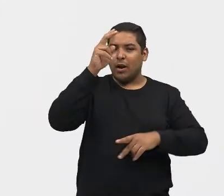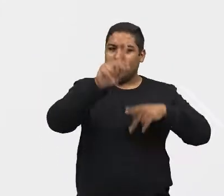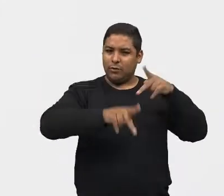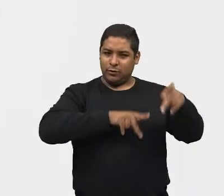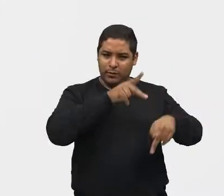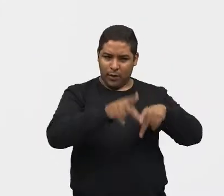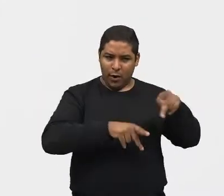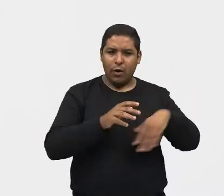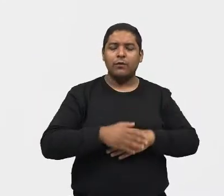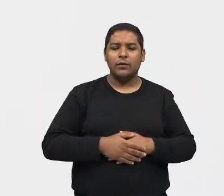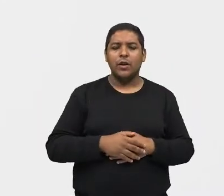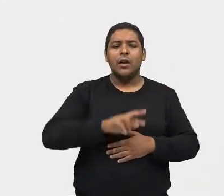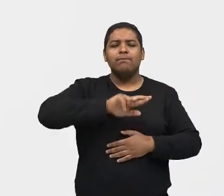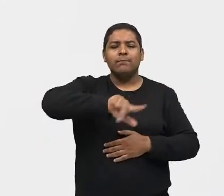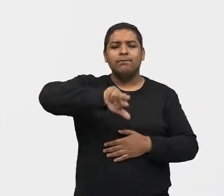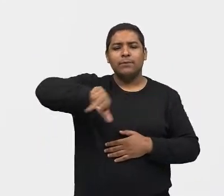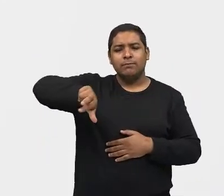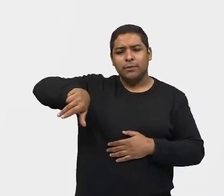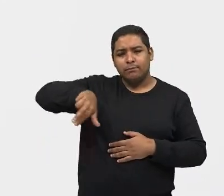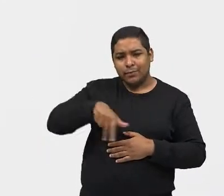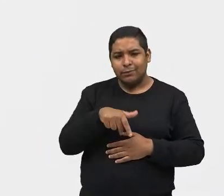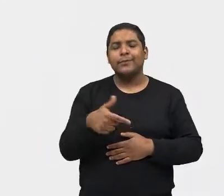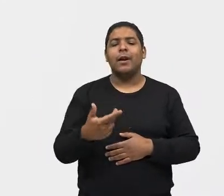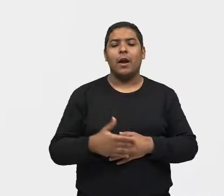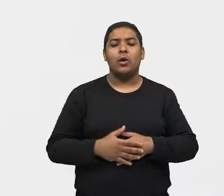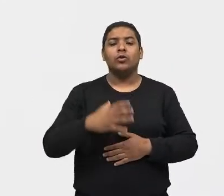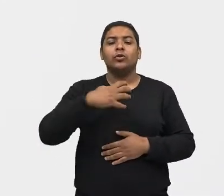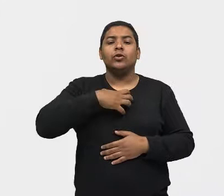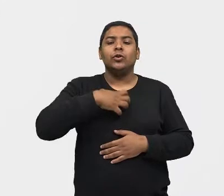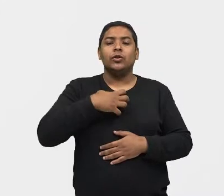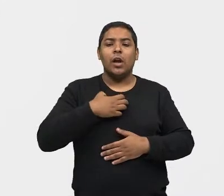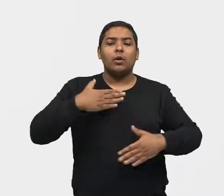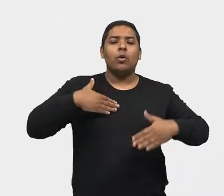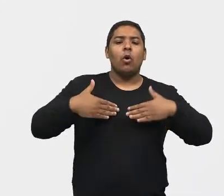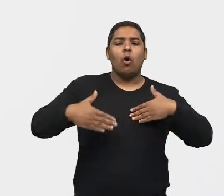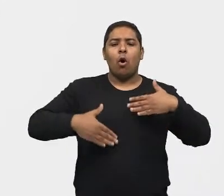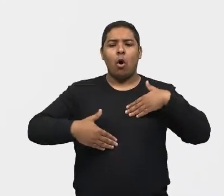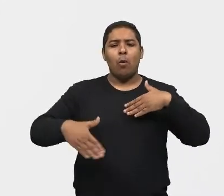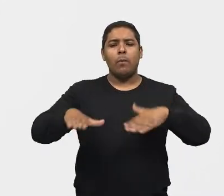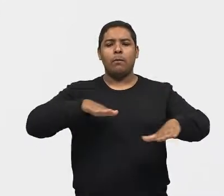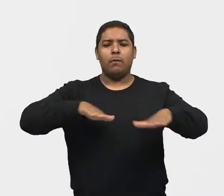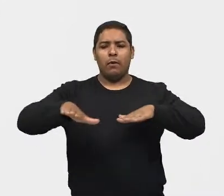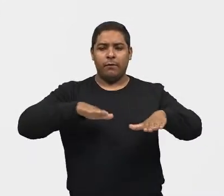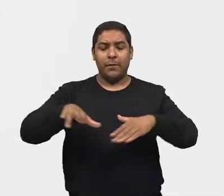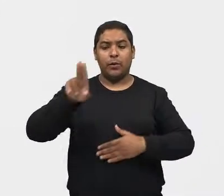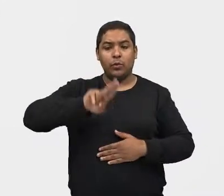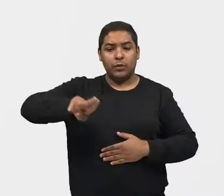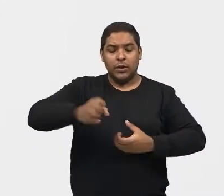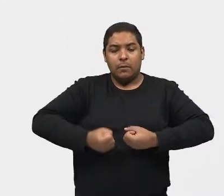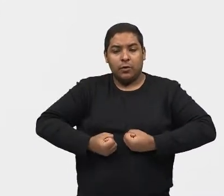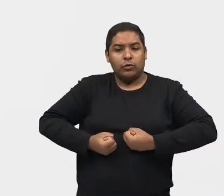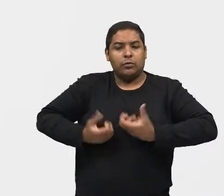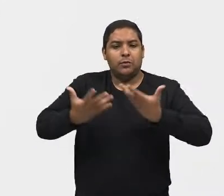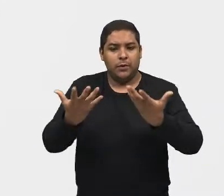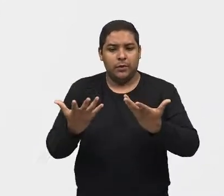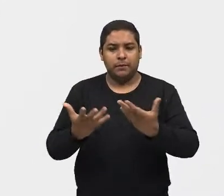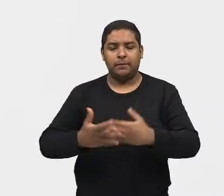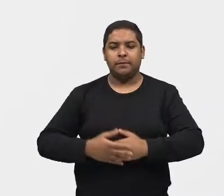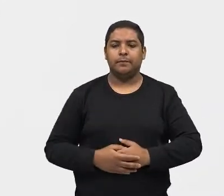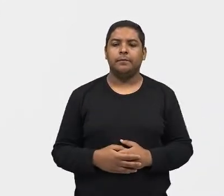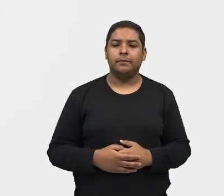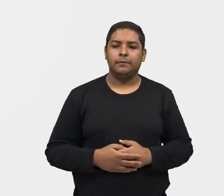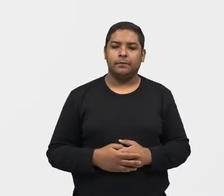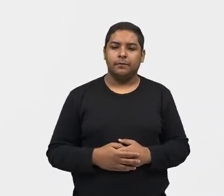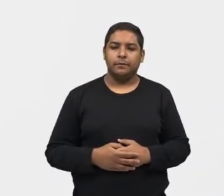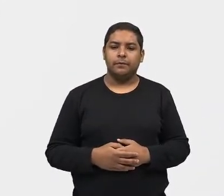essa se diversificou no mundo de lidar com o corpo e, consequentemente, de usá-lo como expressão.